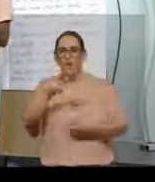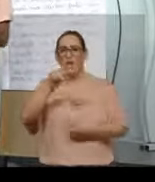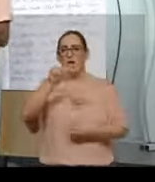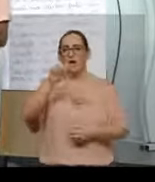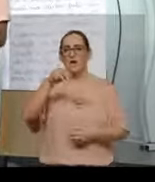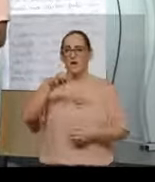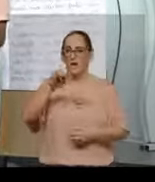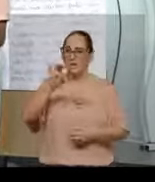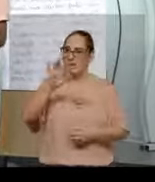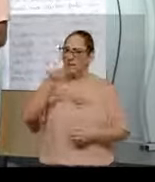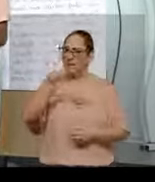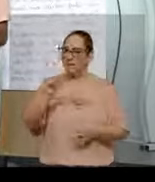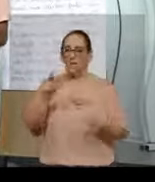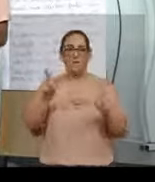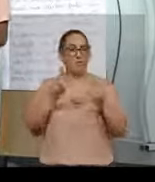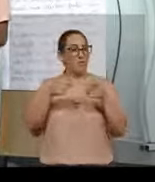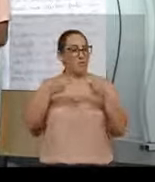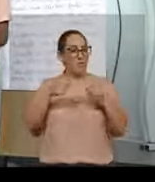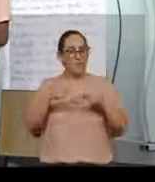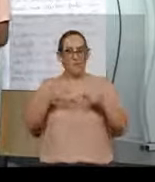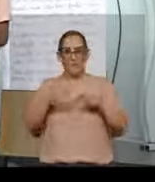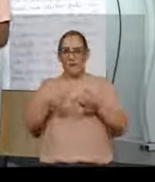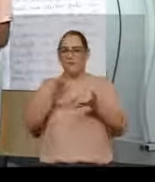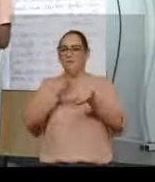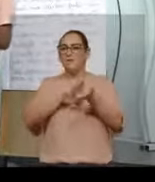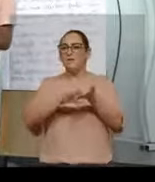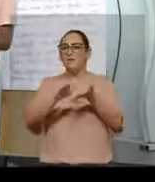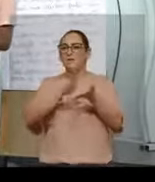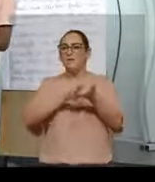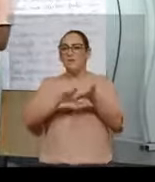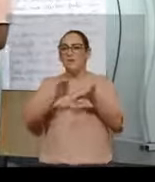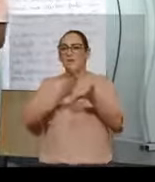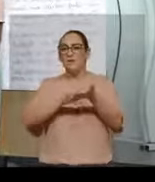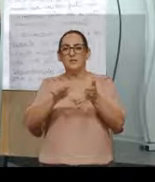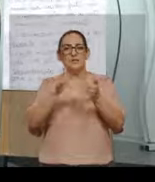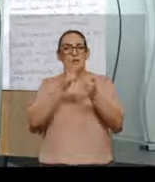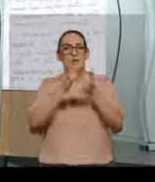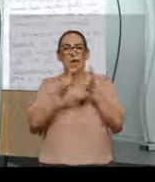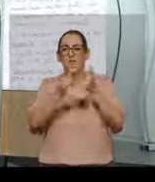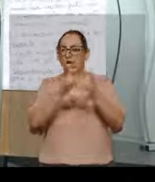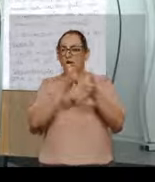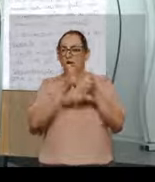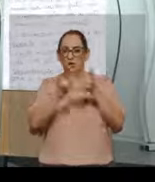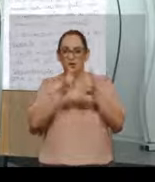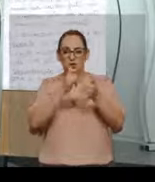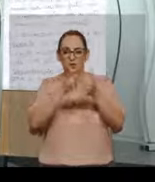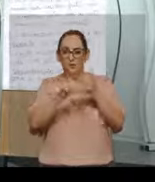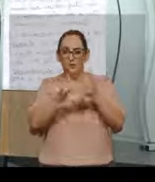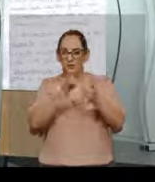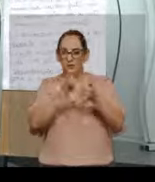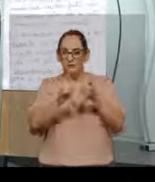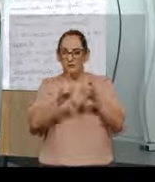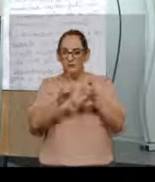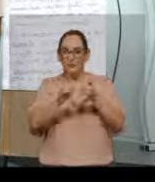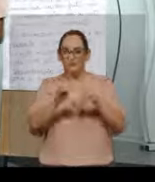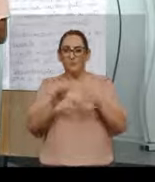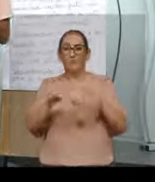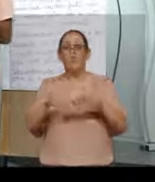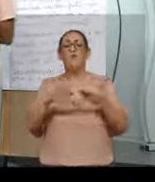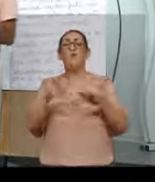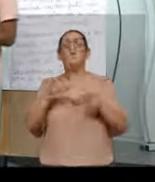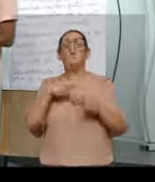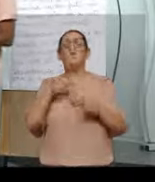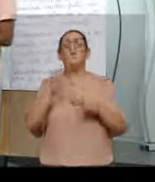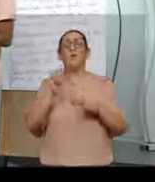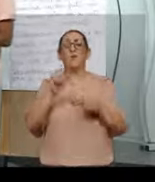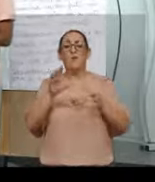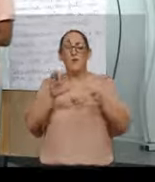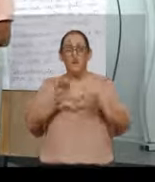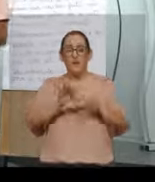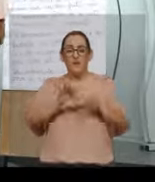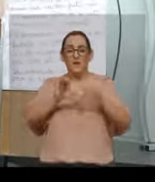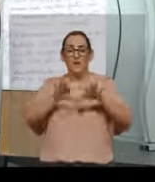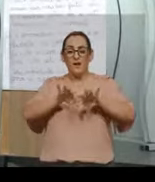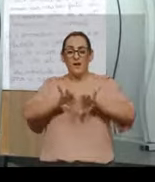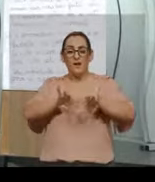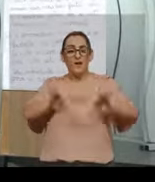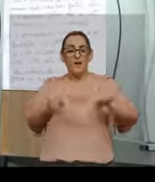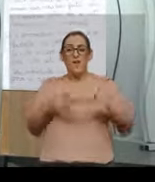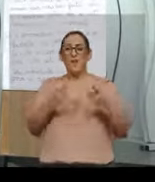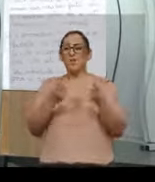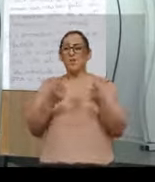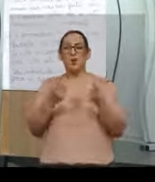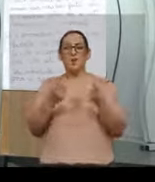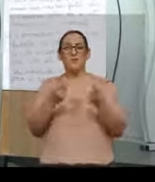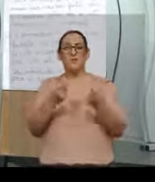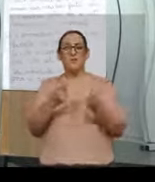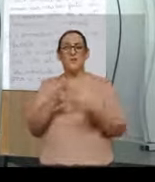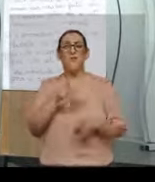gastar energia para fazer mais gametas, vai o quê? Ter a independência da água para a